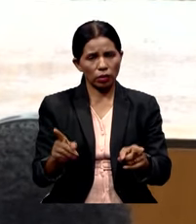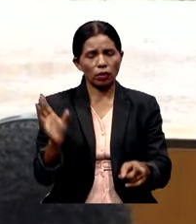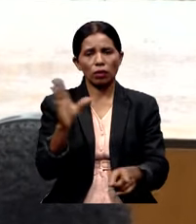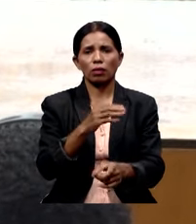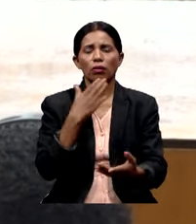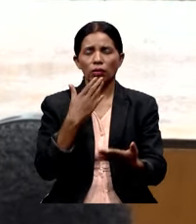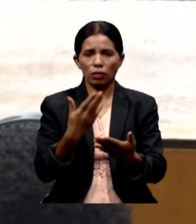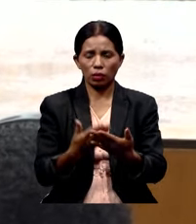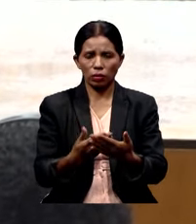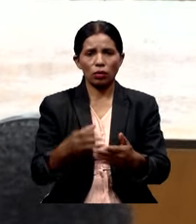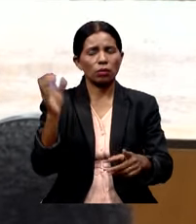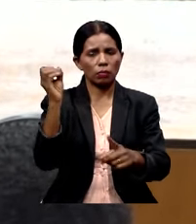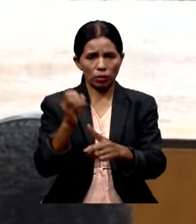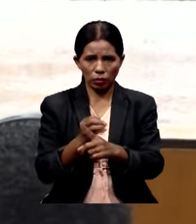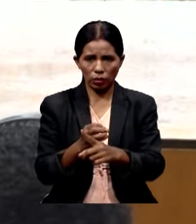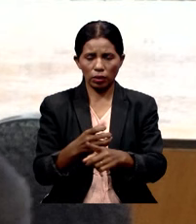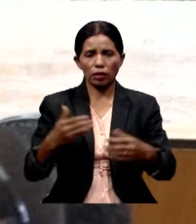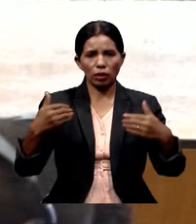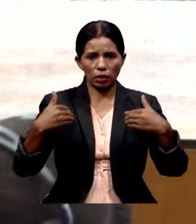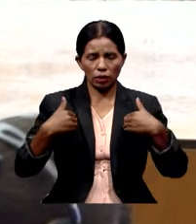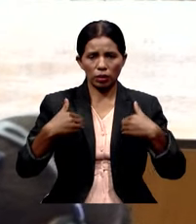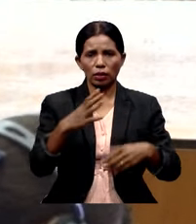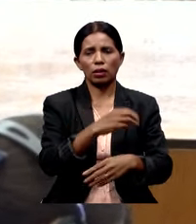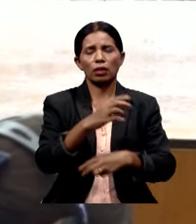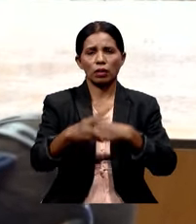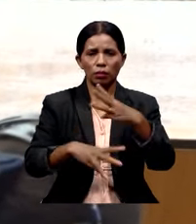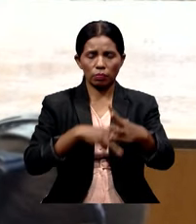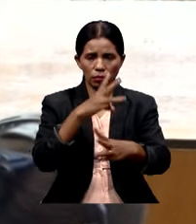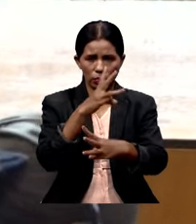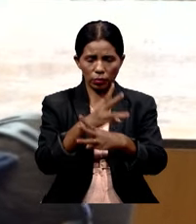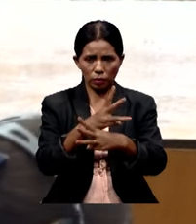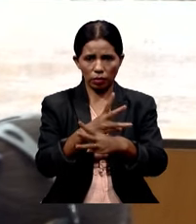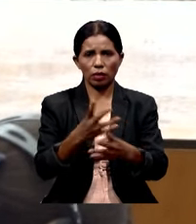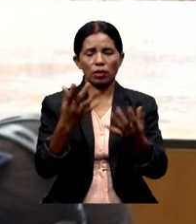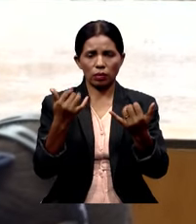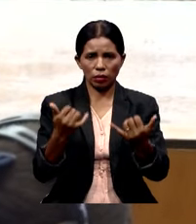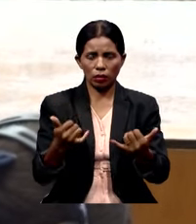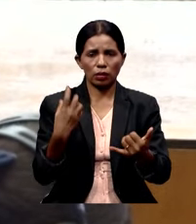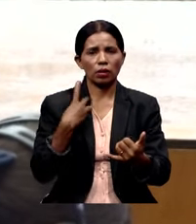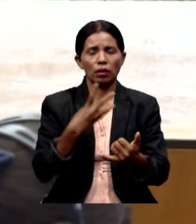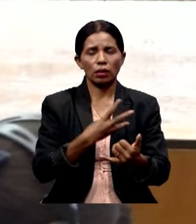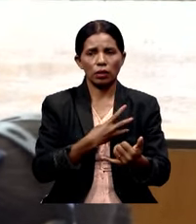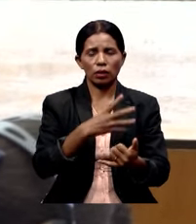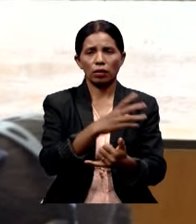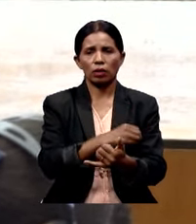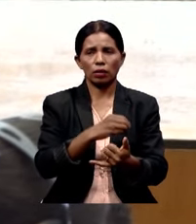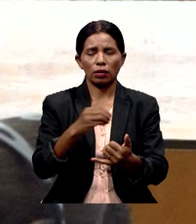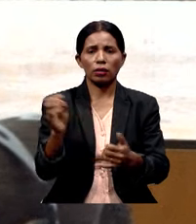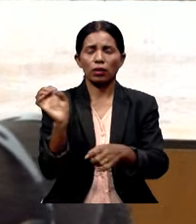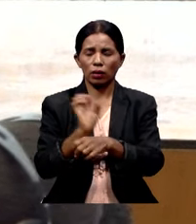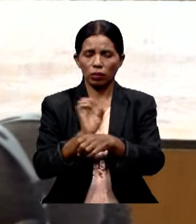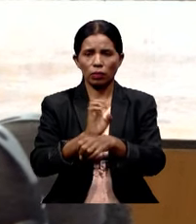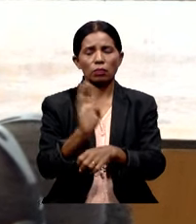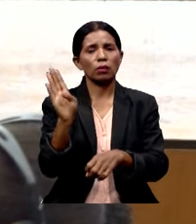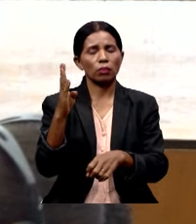possíveis oportunidades no bem moço e a dinâmica mundial, no é mais, e tem aposta em economia verde